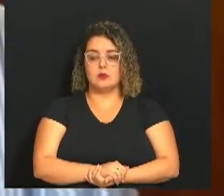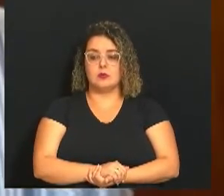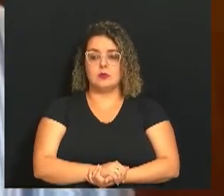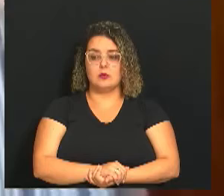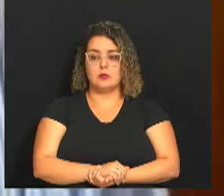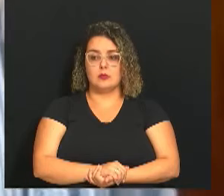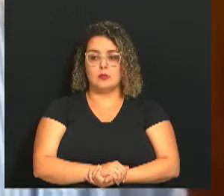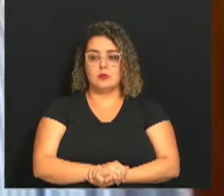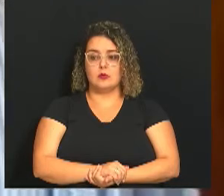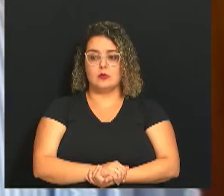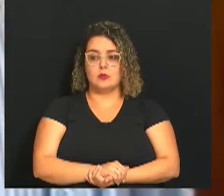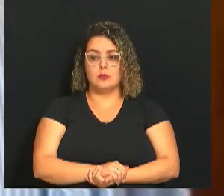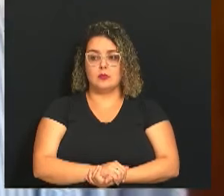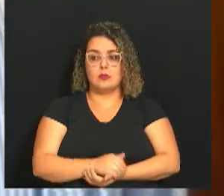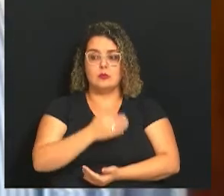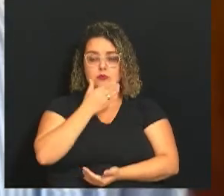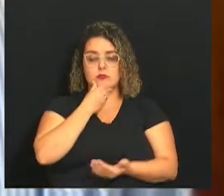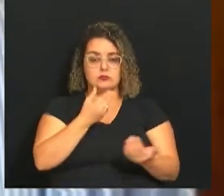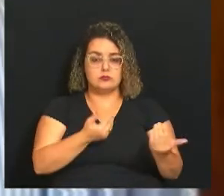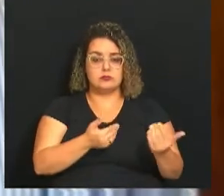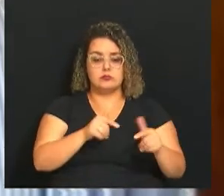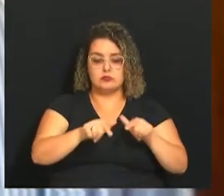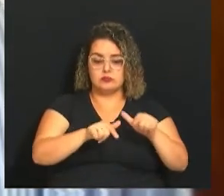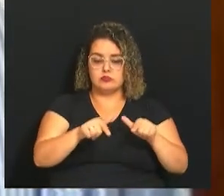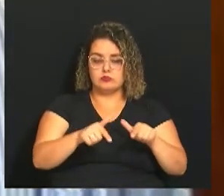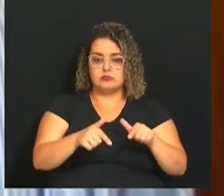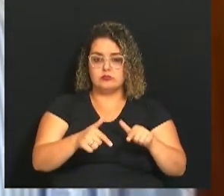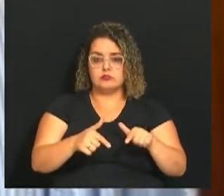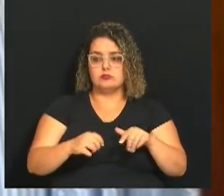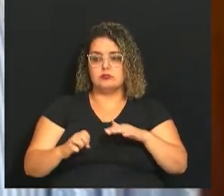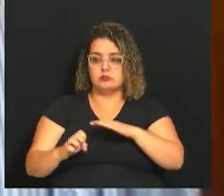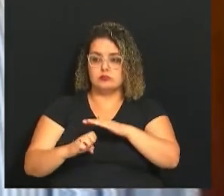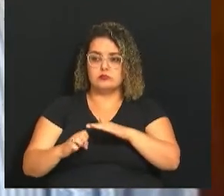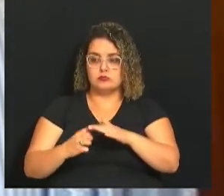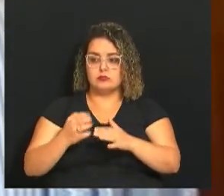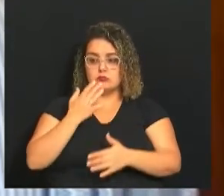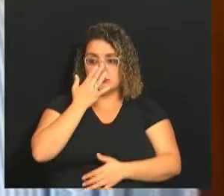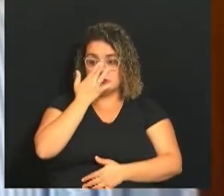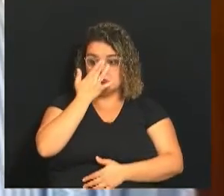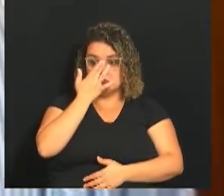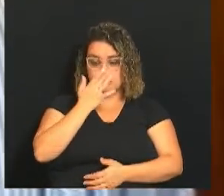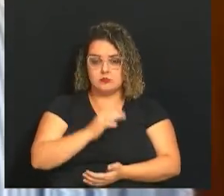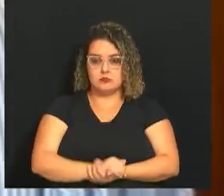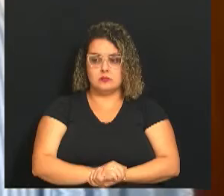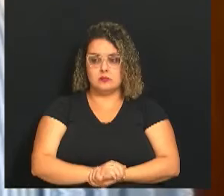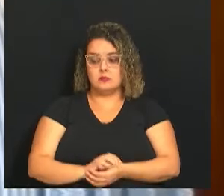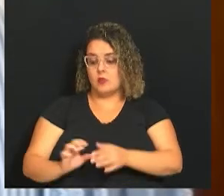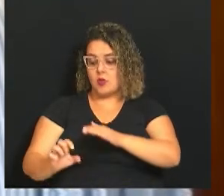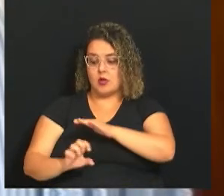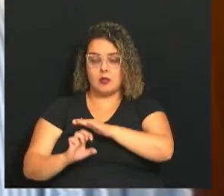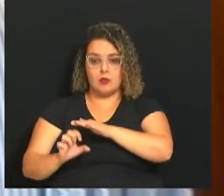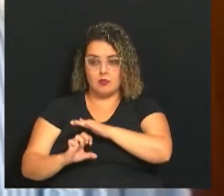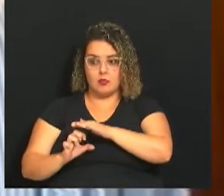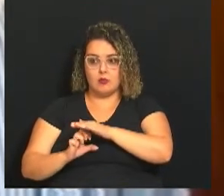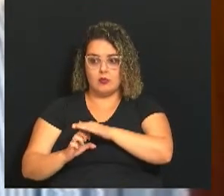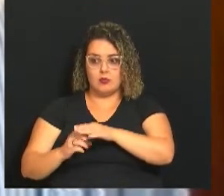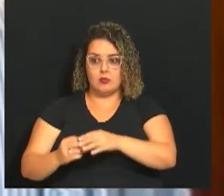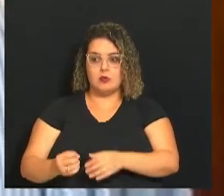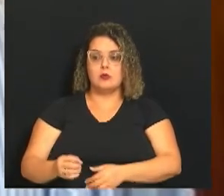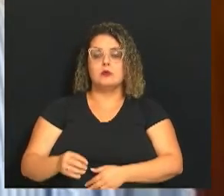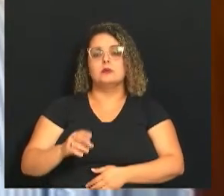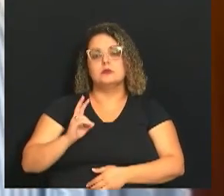rapaz que trabalhava numa empresa, que não vou citar o nome, e essa empresa, ela proporcionava todo final de